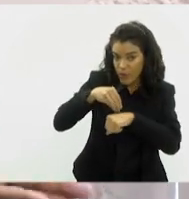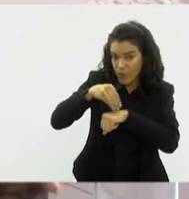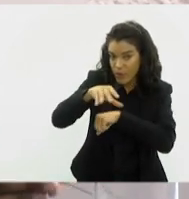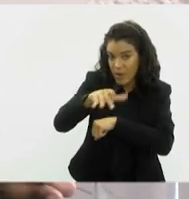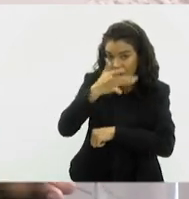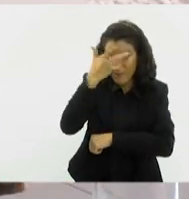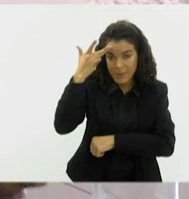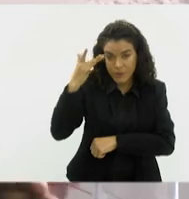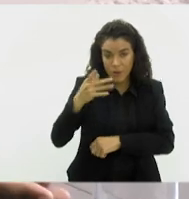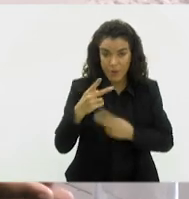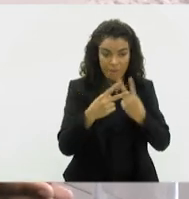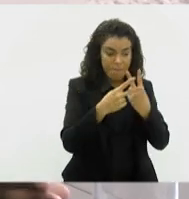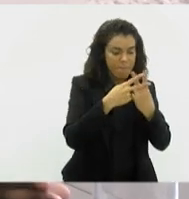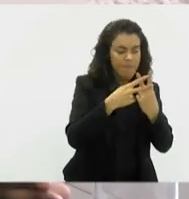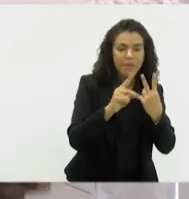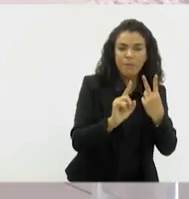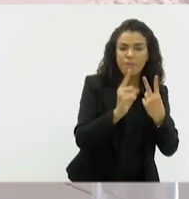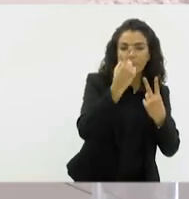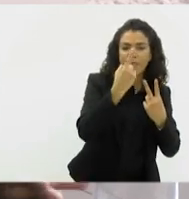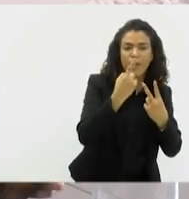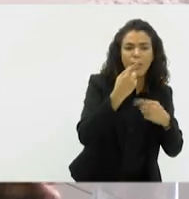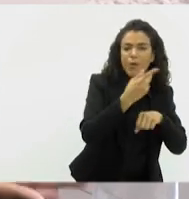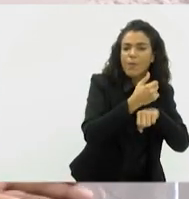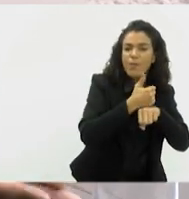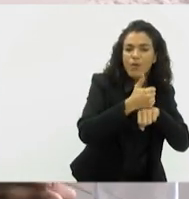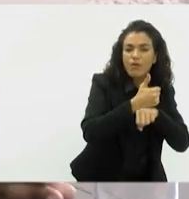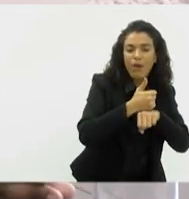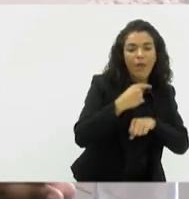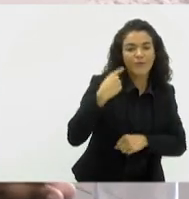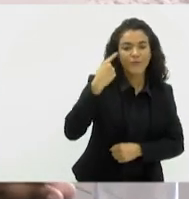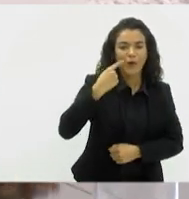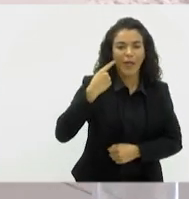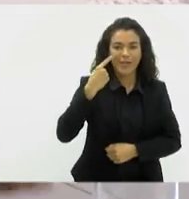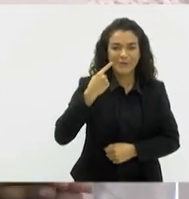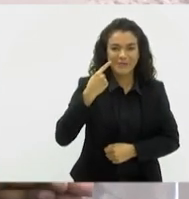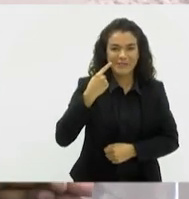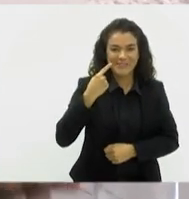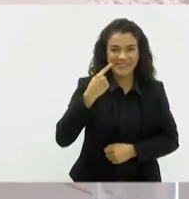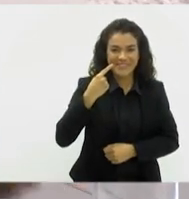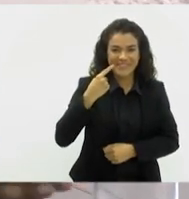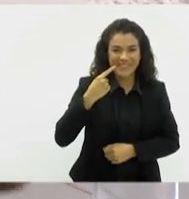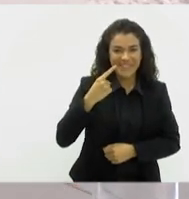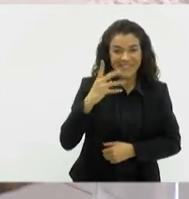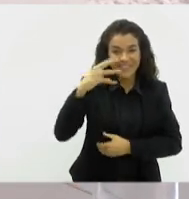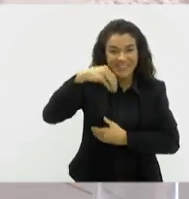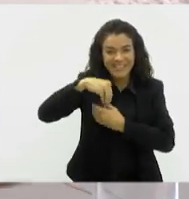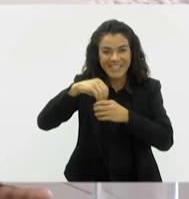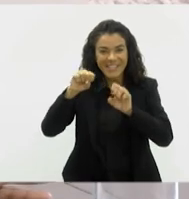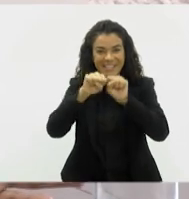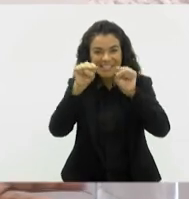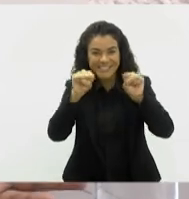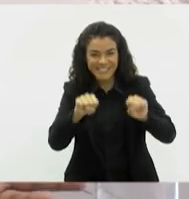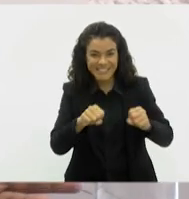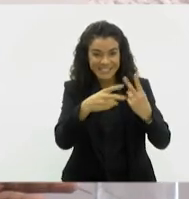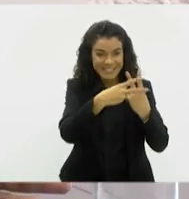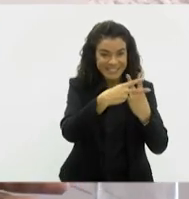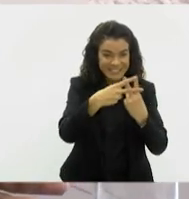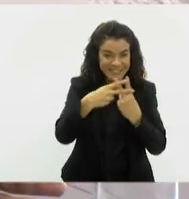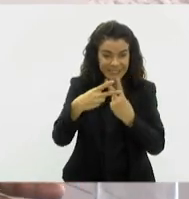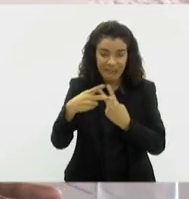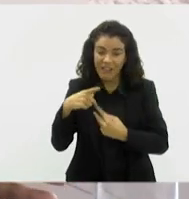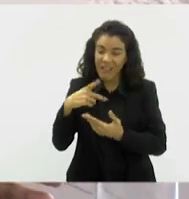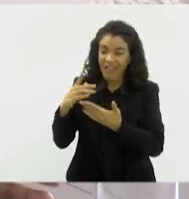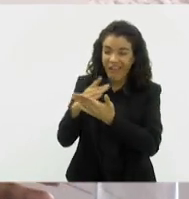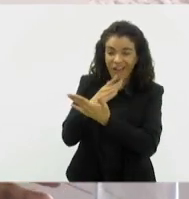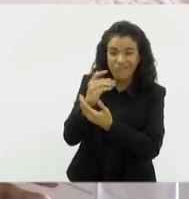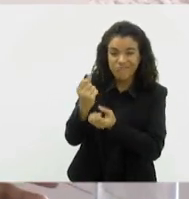uma pessoa é presa, o primeiro profissional que ela busca é um advogado. Dentro do sistema, você ainda encontra algum serviço de